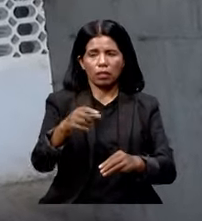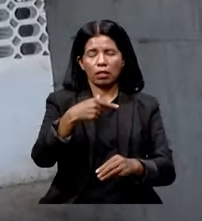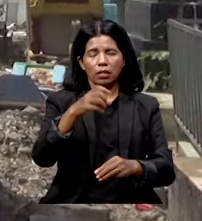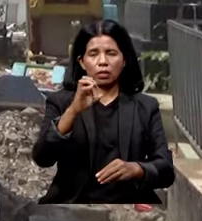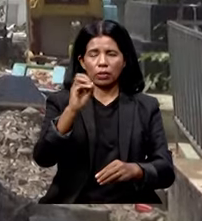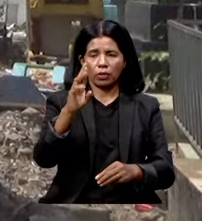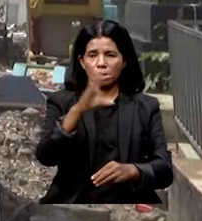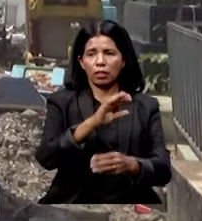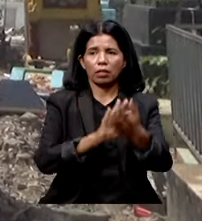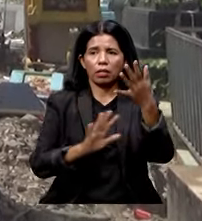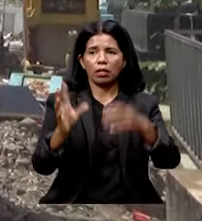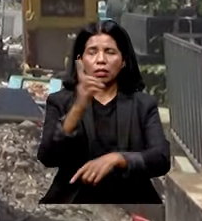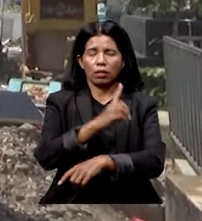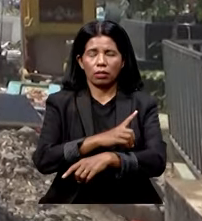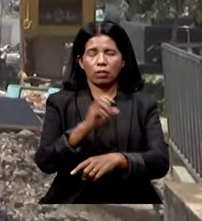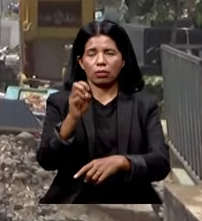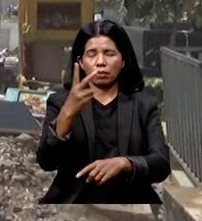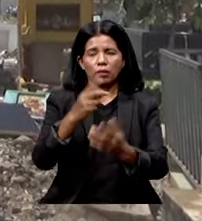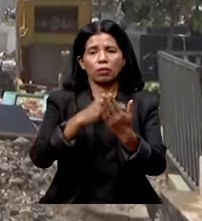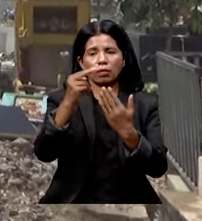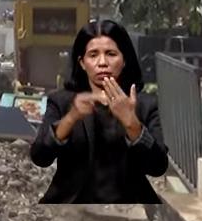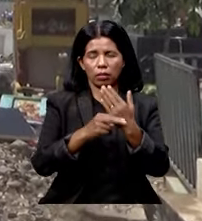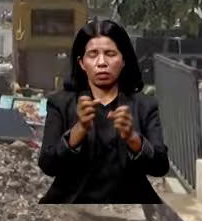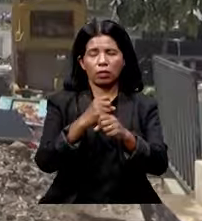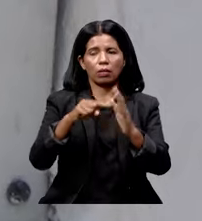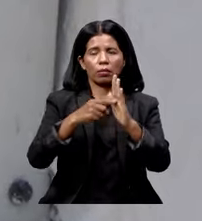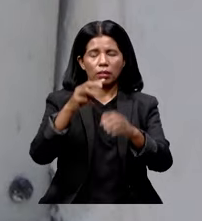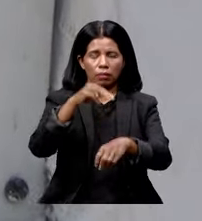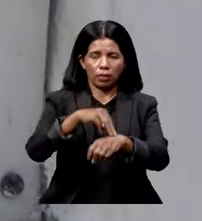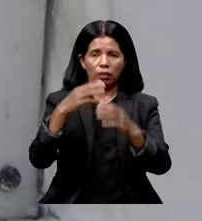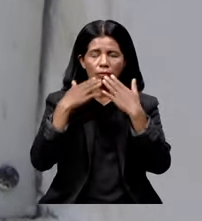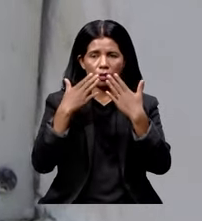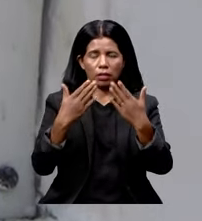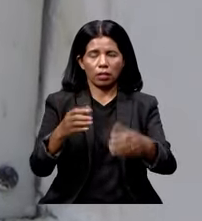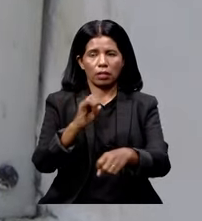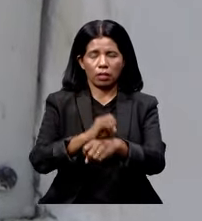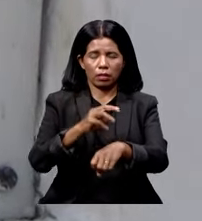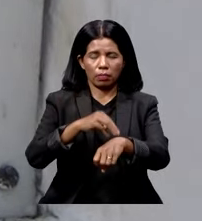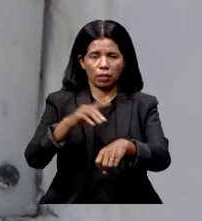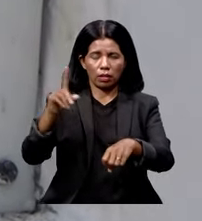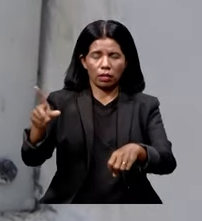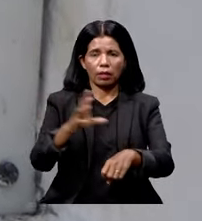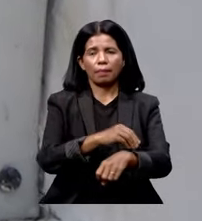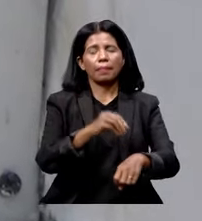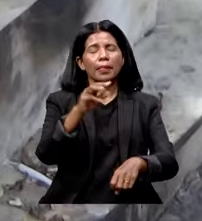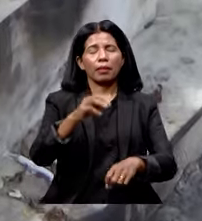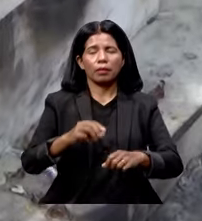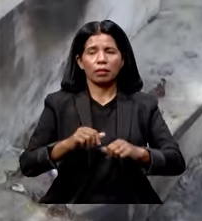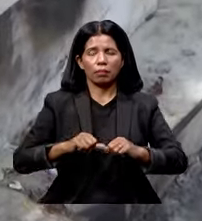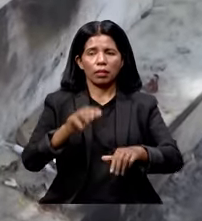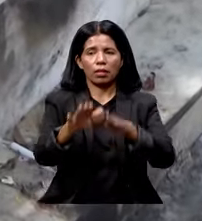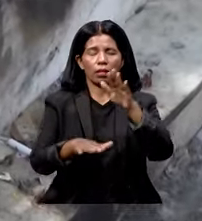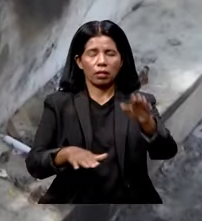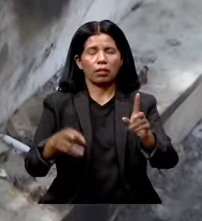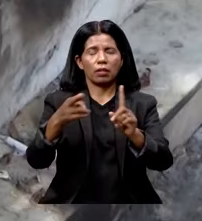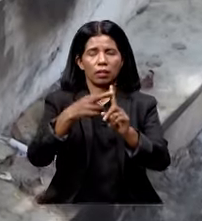esclarece, celebração loron 12 de novembro, tinangne, seja o missa agradecimento e a igreja Montayal, no foi missa continua a processão ba